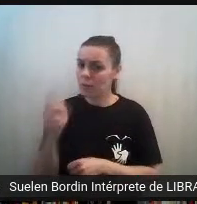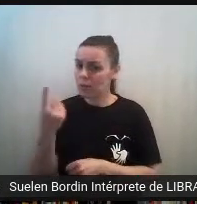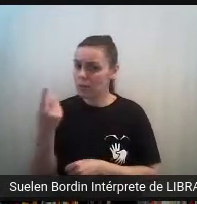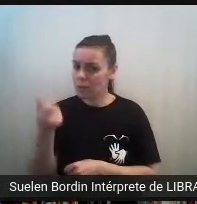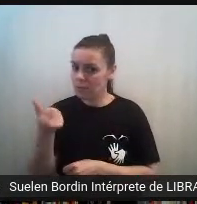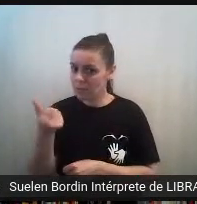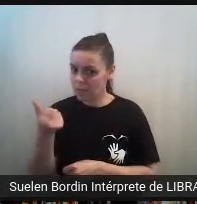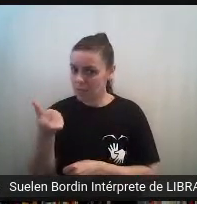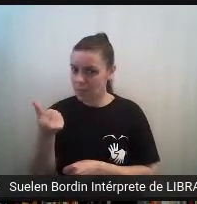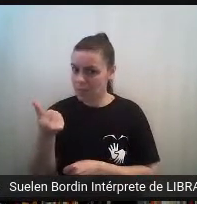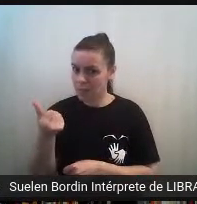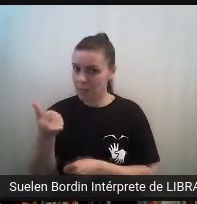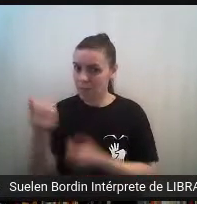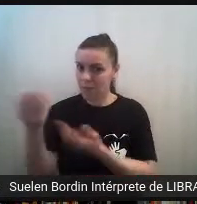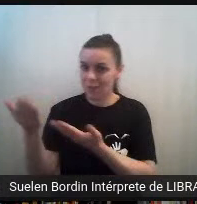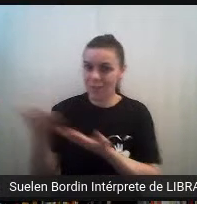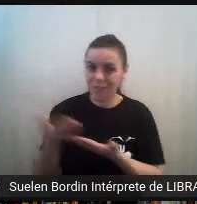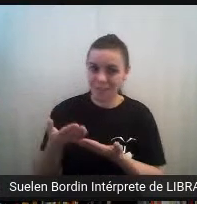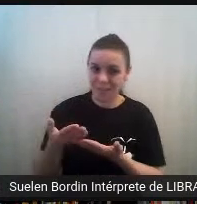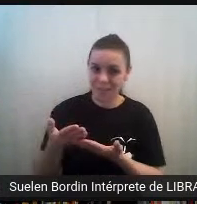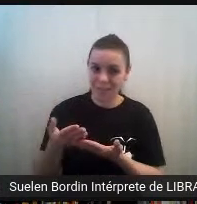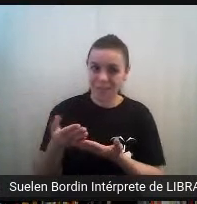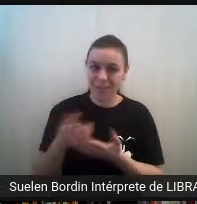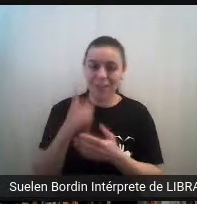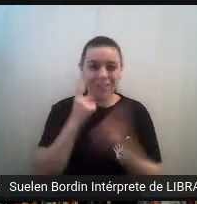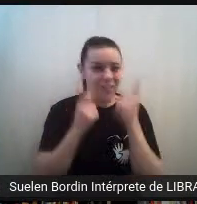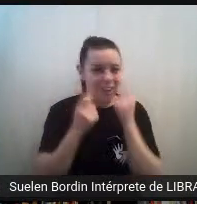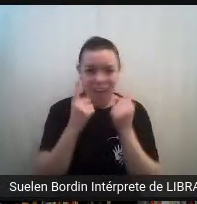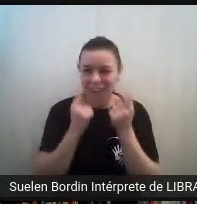Quando eu recebi a notícia, eu lembro de chorar muito,